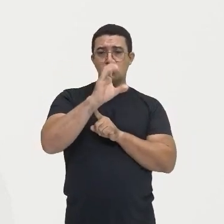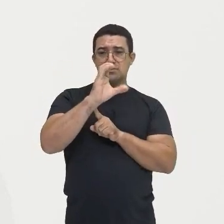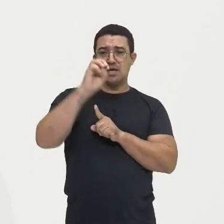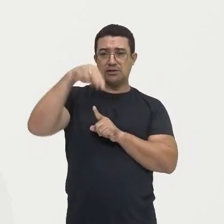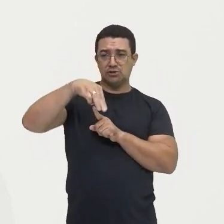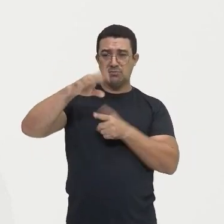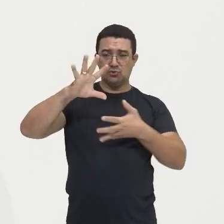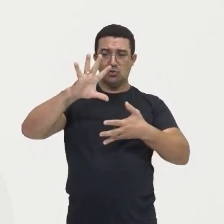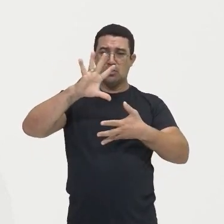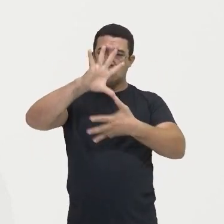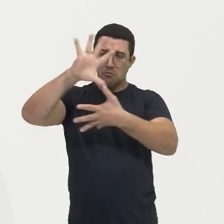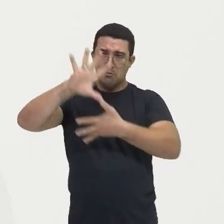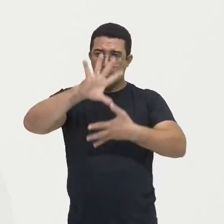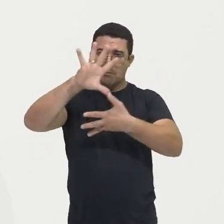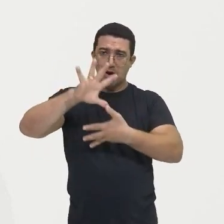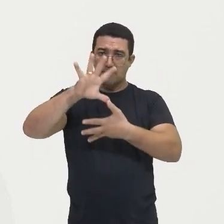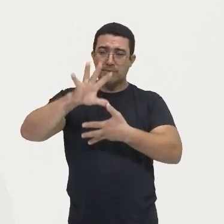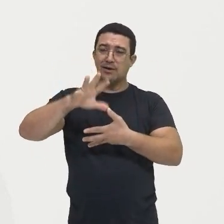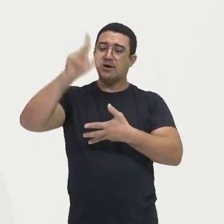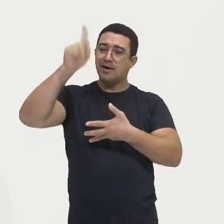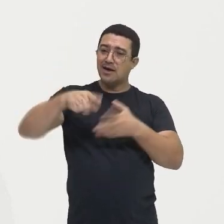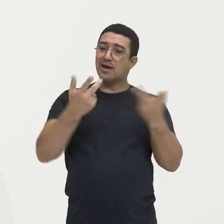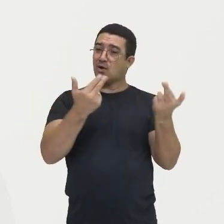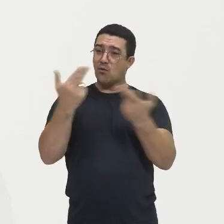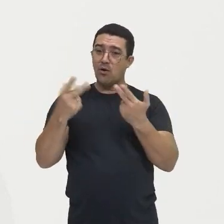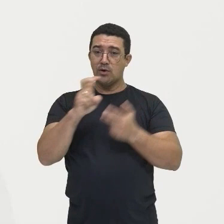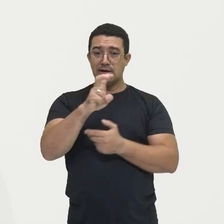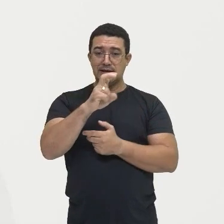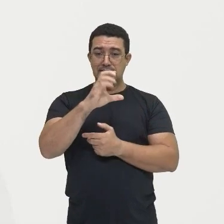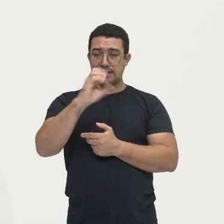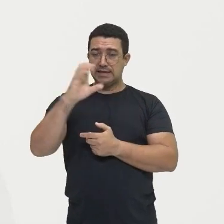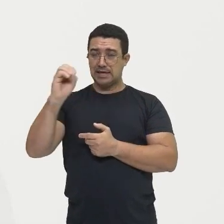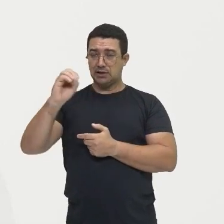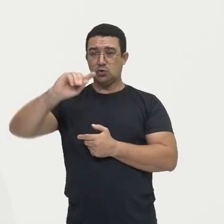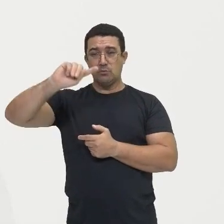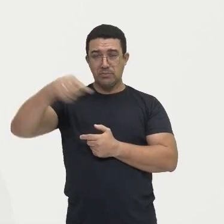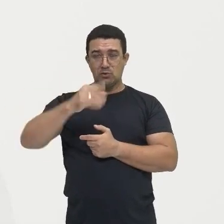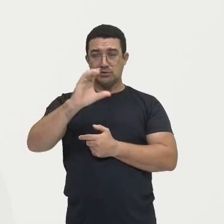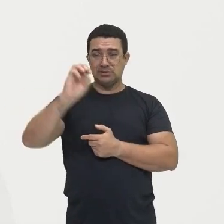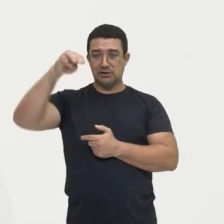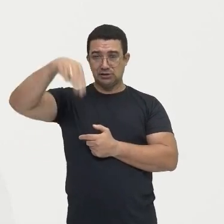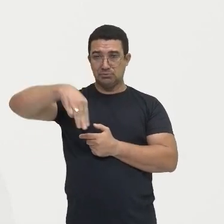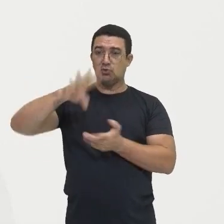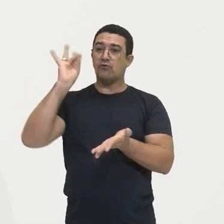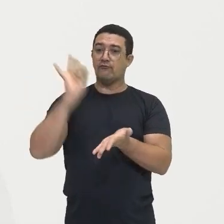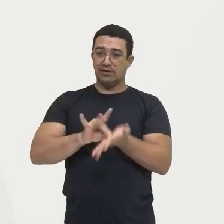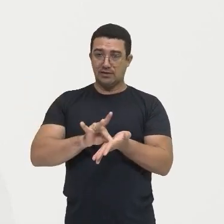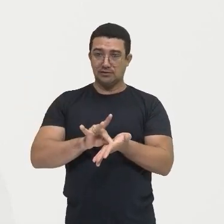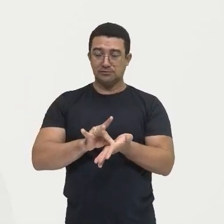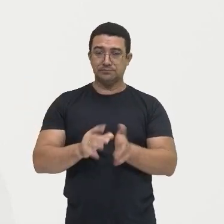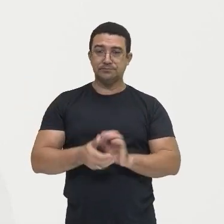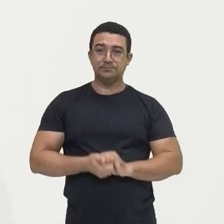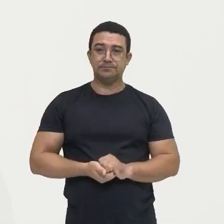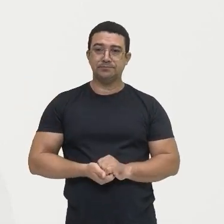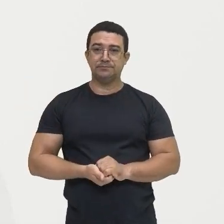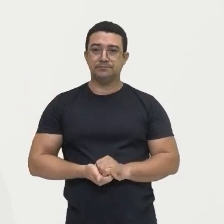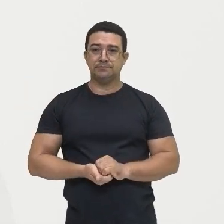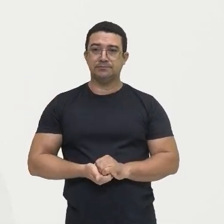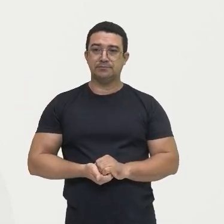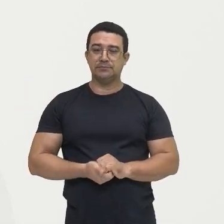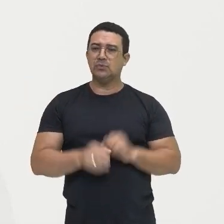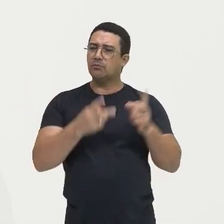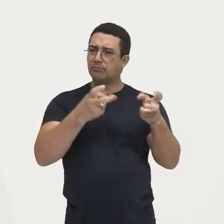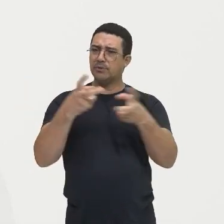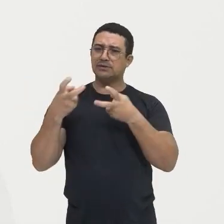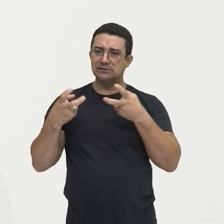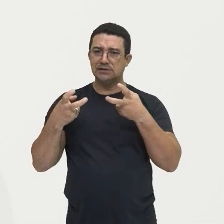mapa é equivalente a 500 mil centímetros no real. Tudo bem? Então, a gente observa